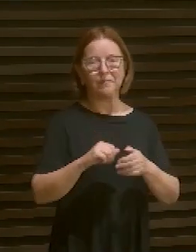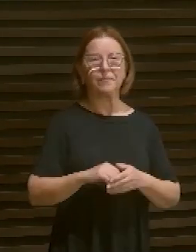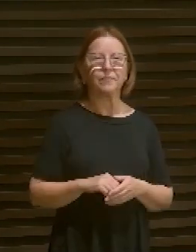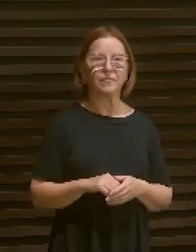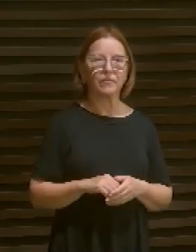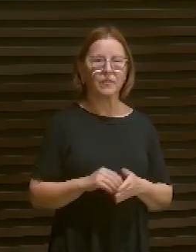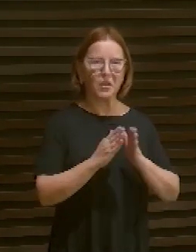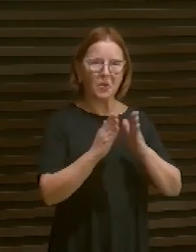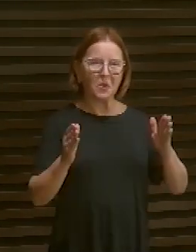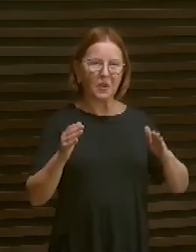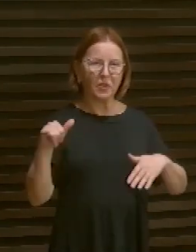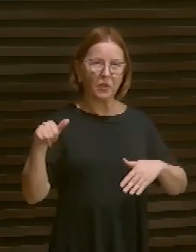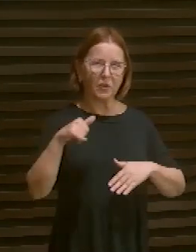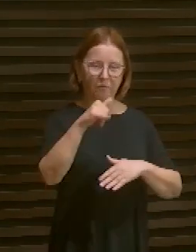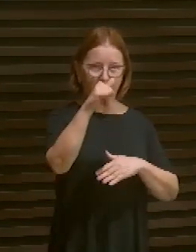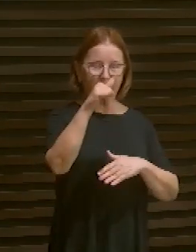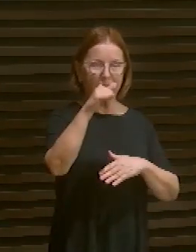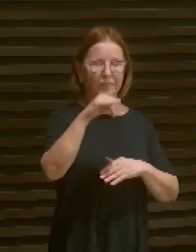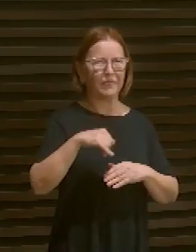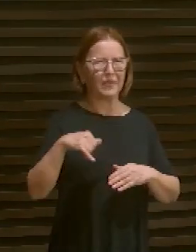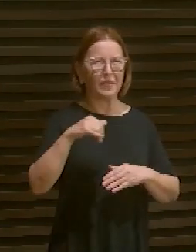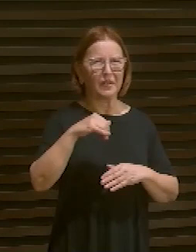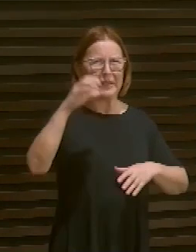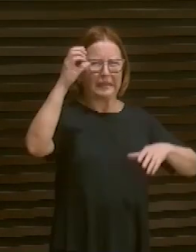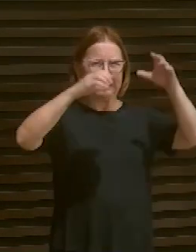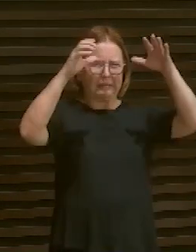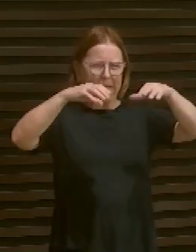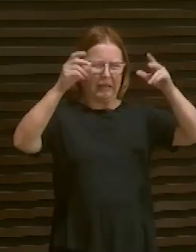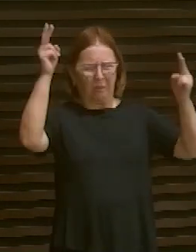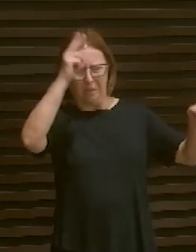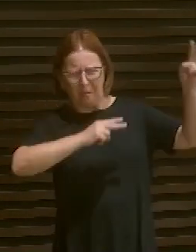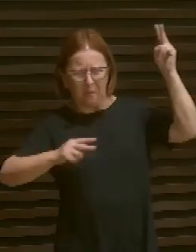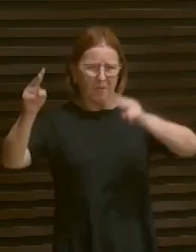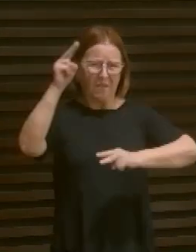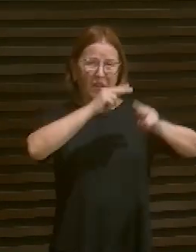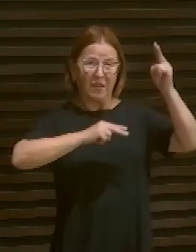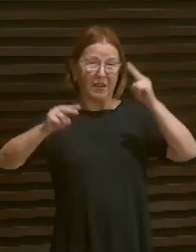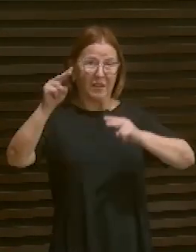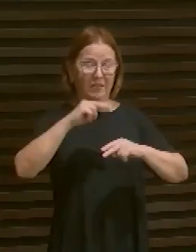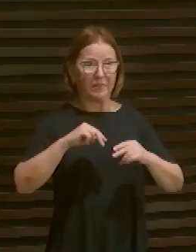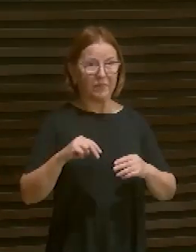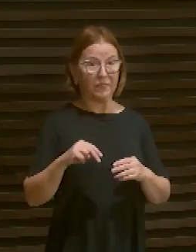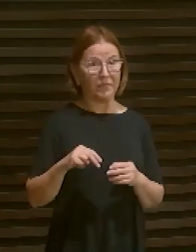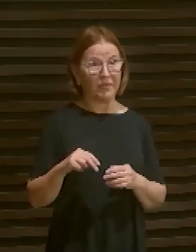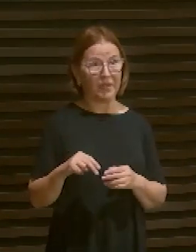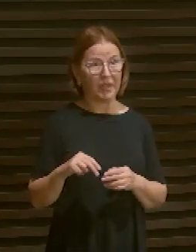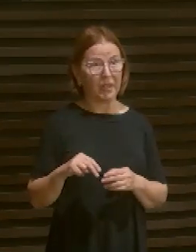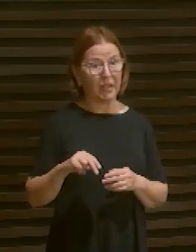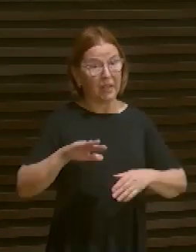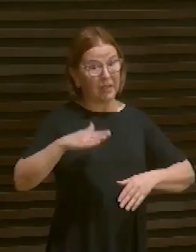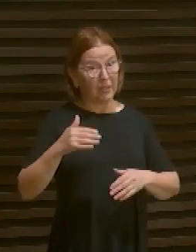Durante o voo, a aeronave entrou numa tempestade, num CB, o que fez o